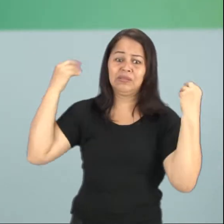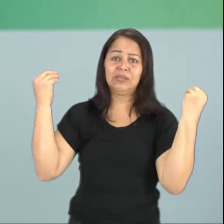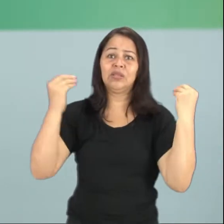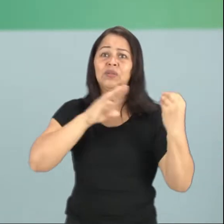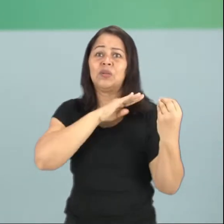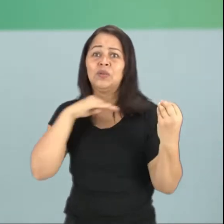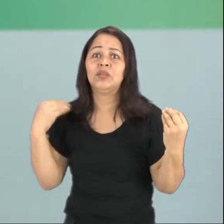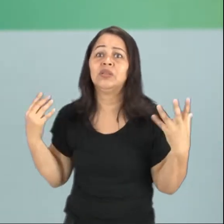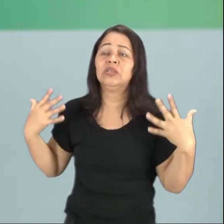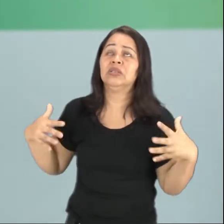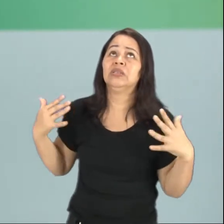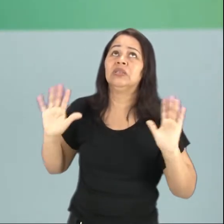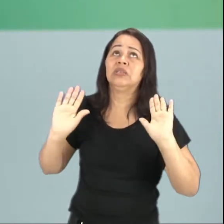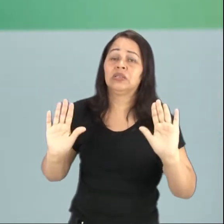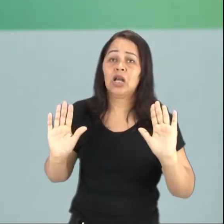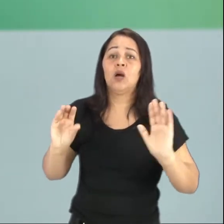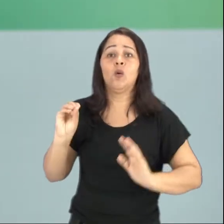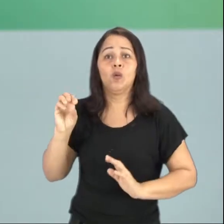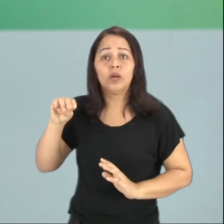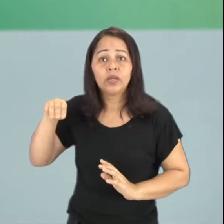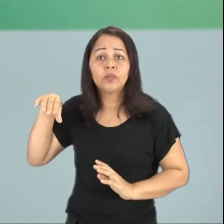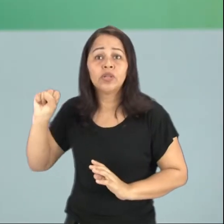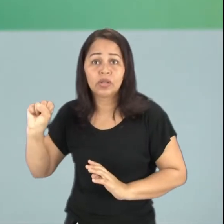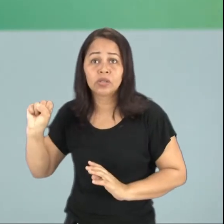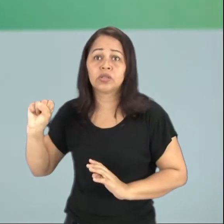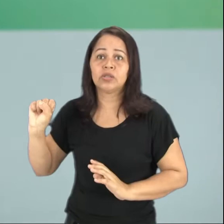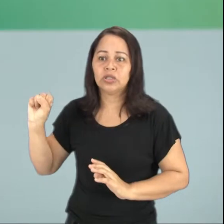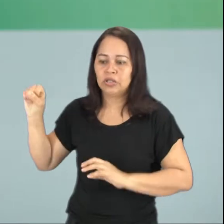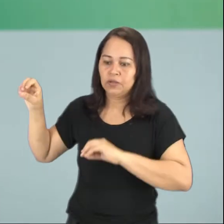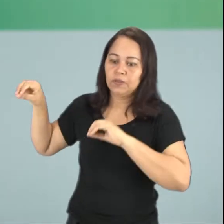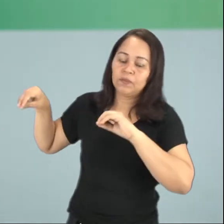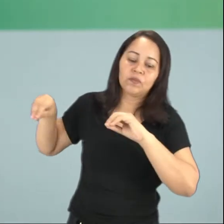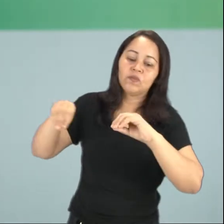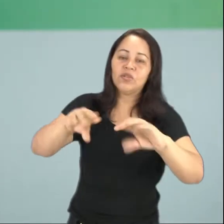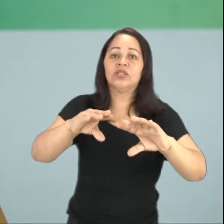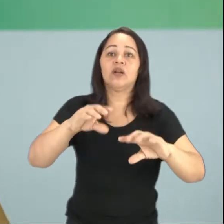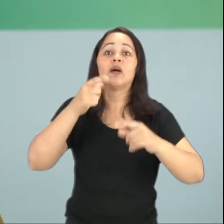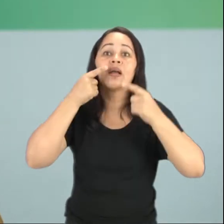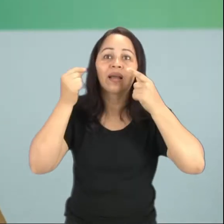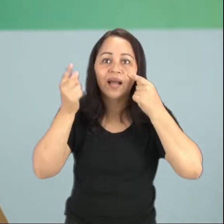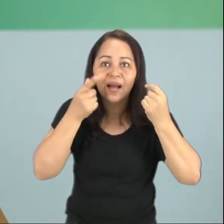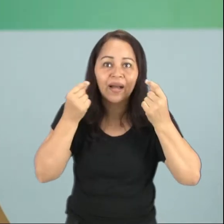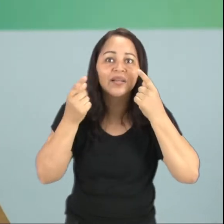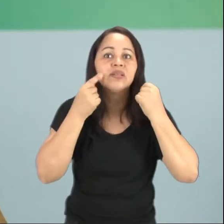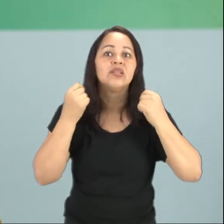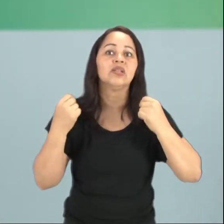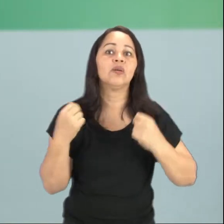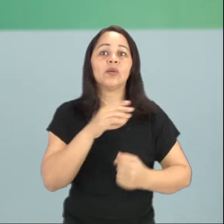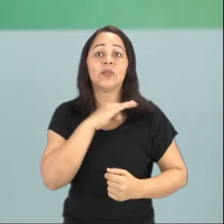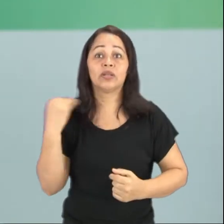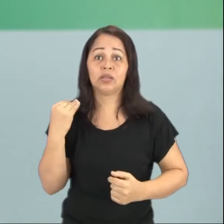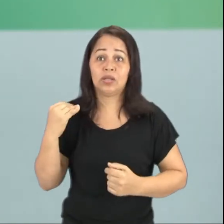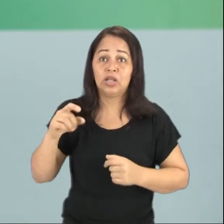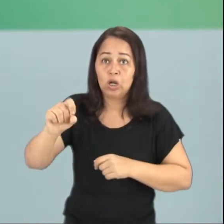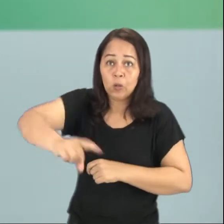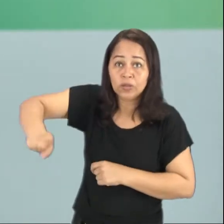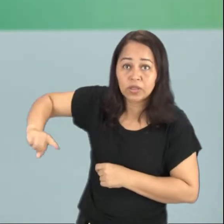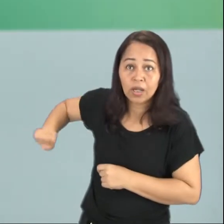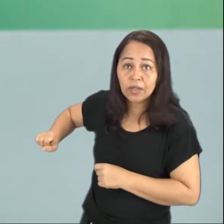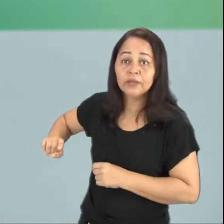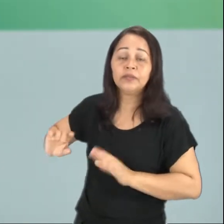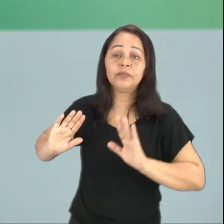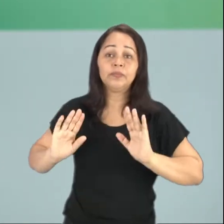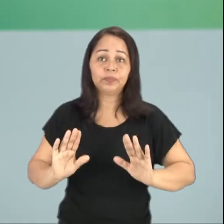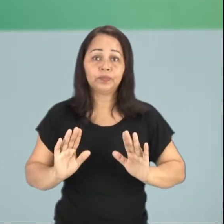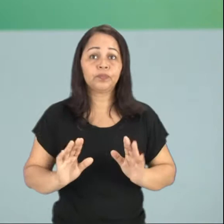Mundial de Saúde decidiu mandar alguns gatos para lá, ou seja, eles tiveram que ser reativos, eles